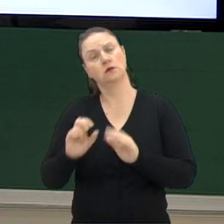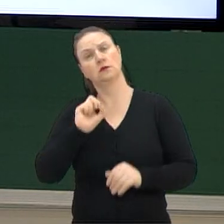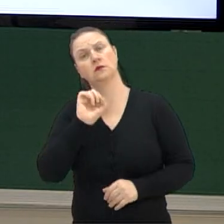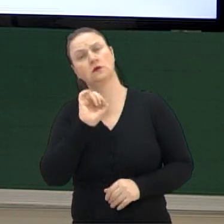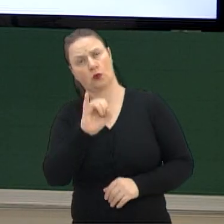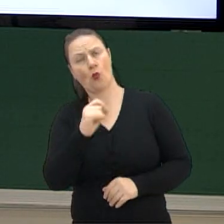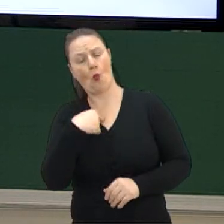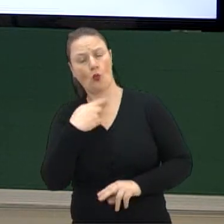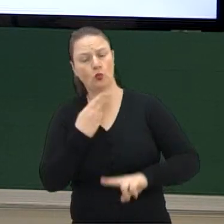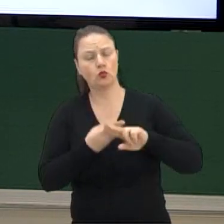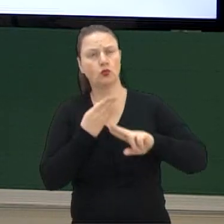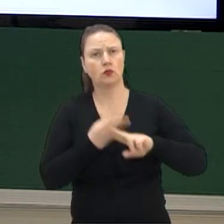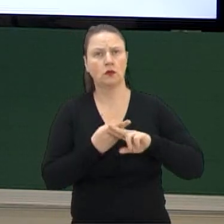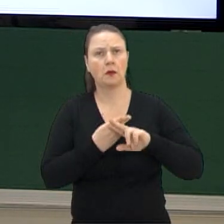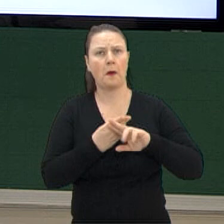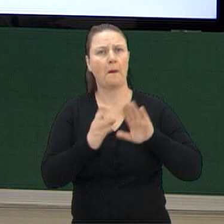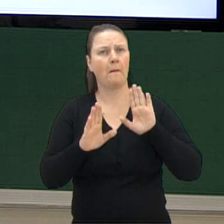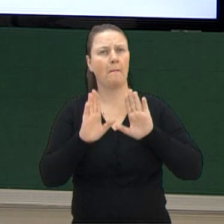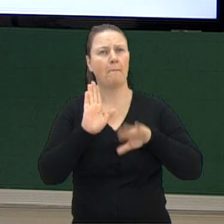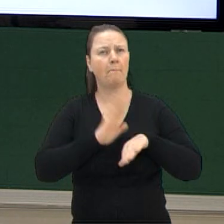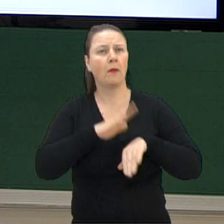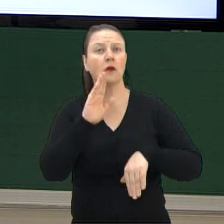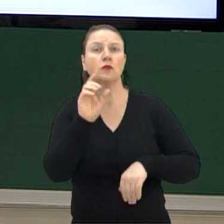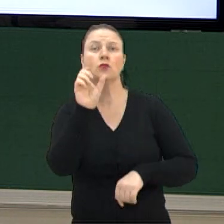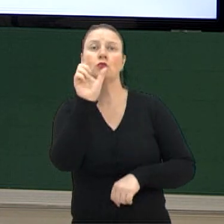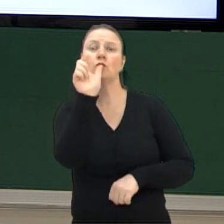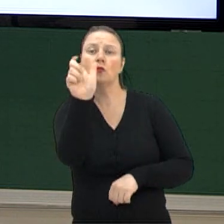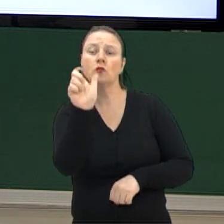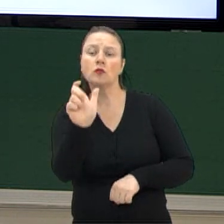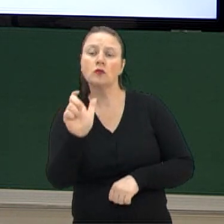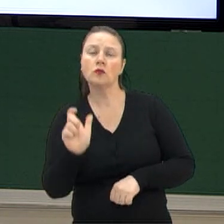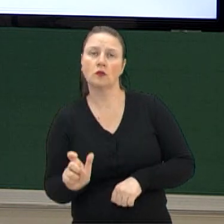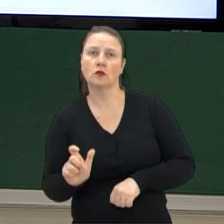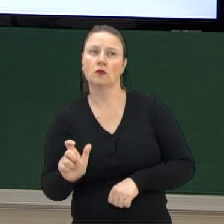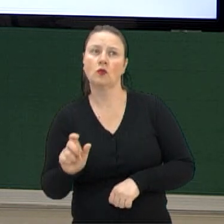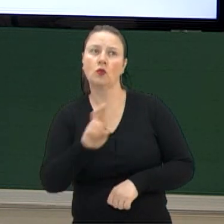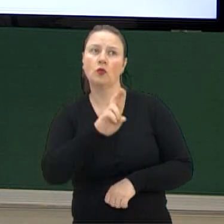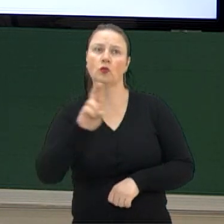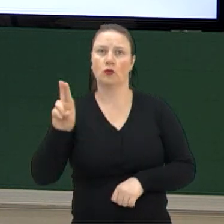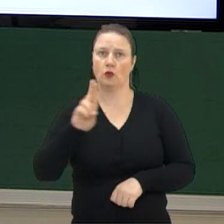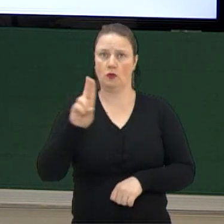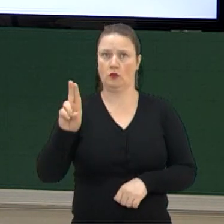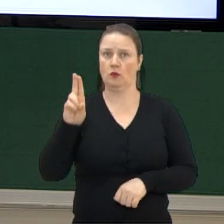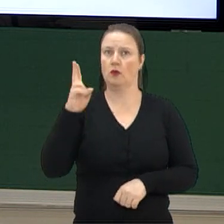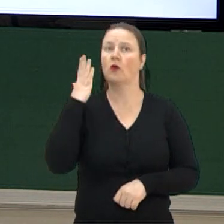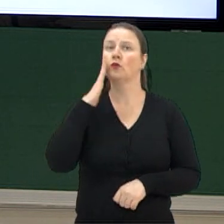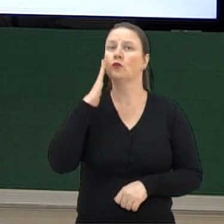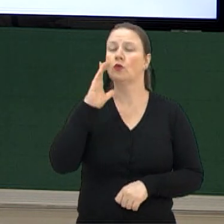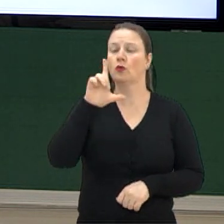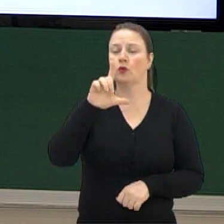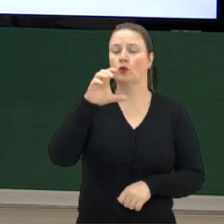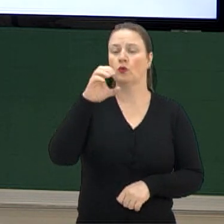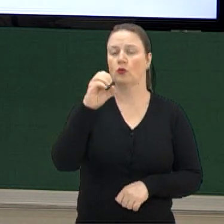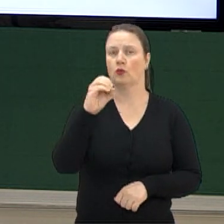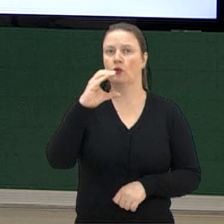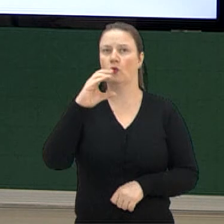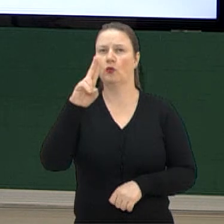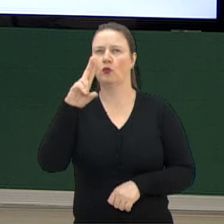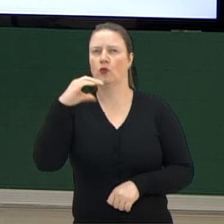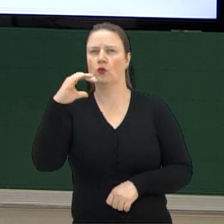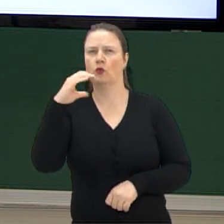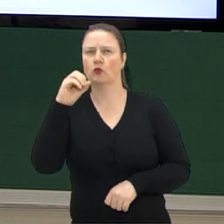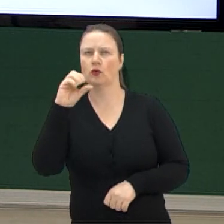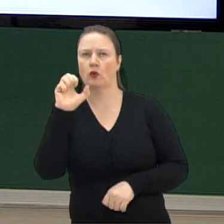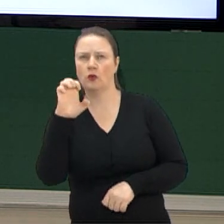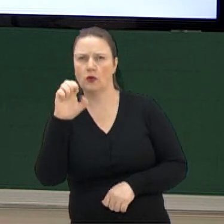utilização com mais de uma palavra, nós vamos chamar de locuções adverbiais, certo? Mais de uma palavra eu vou